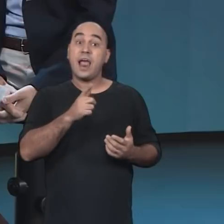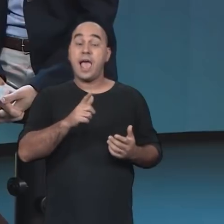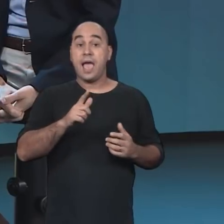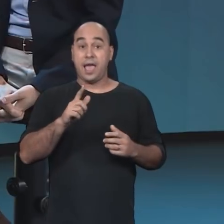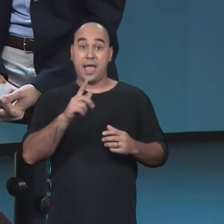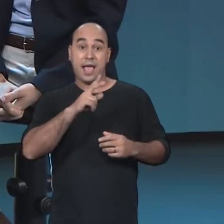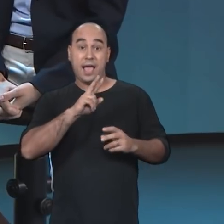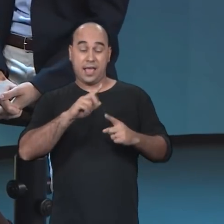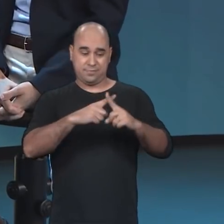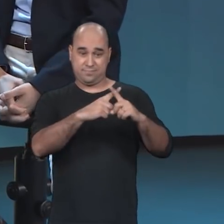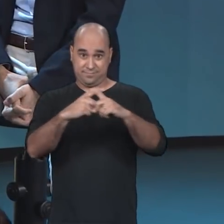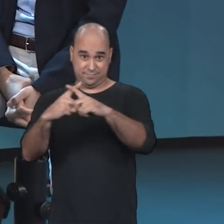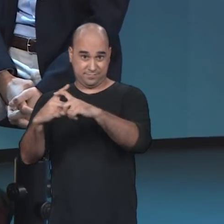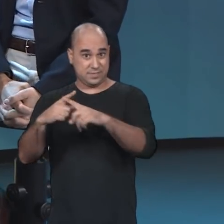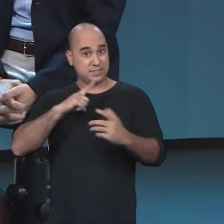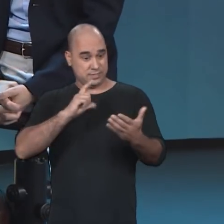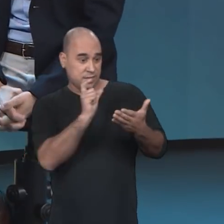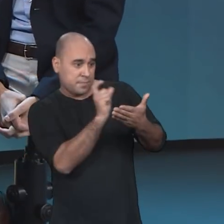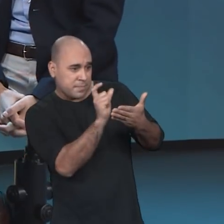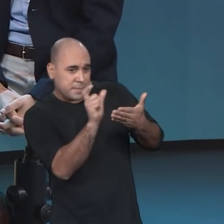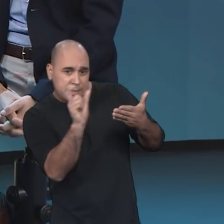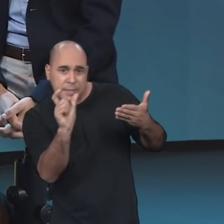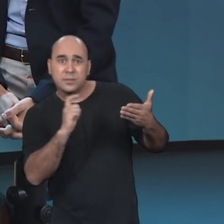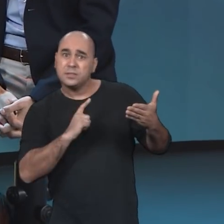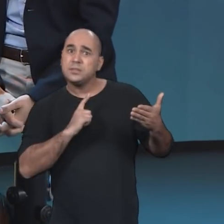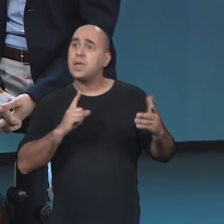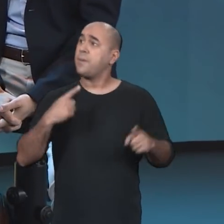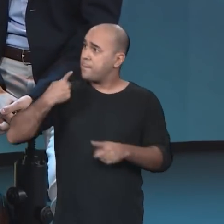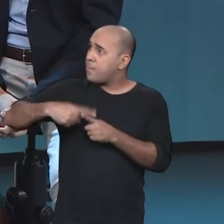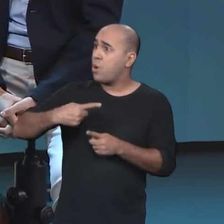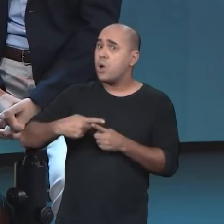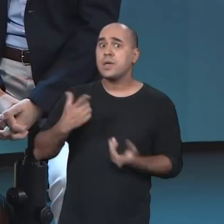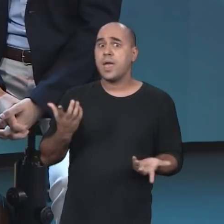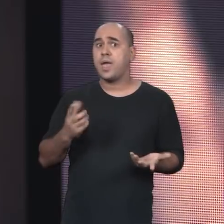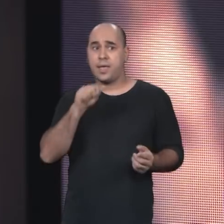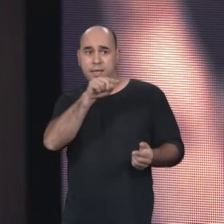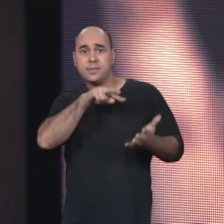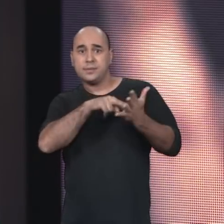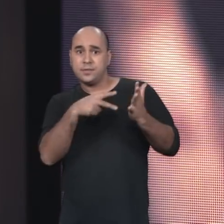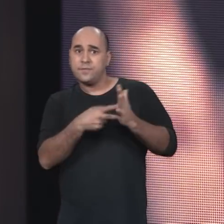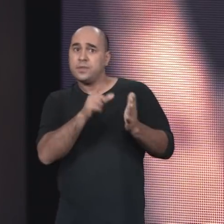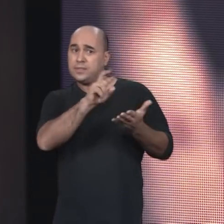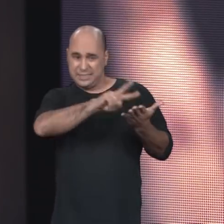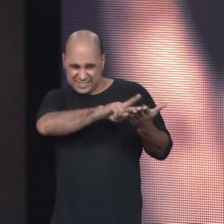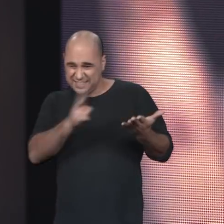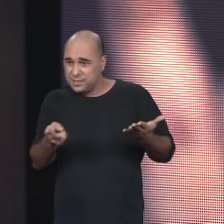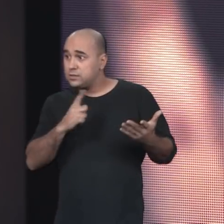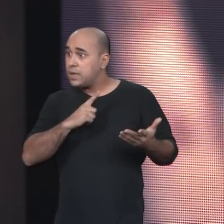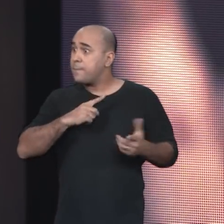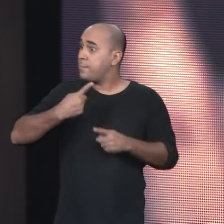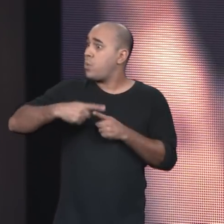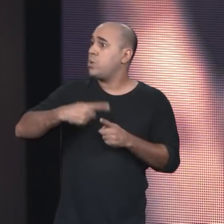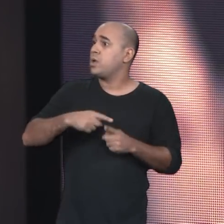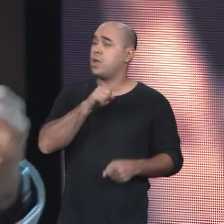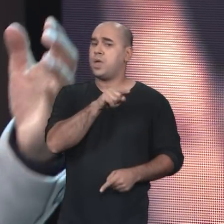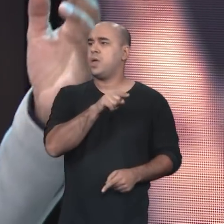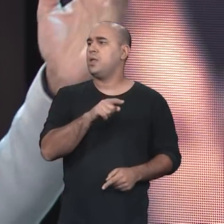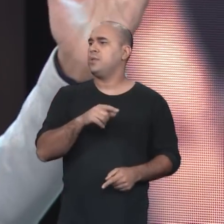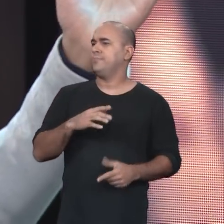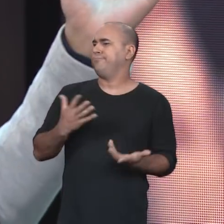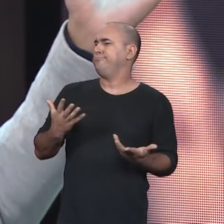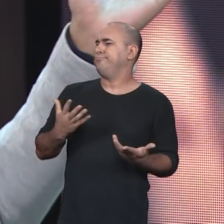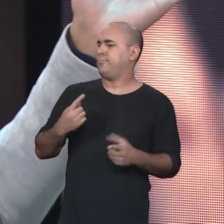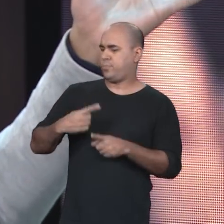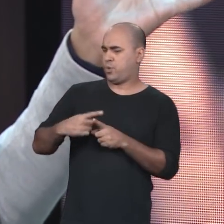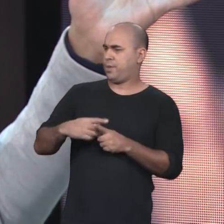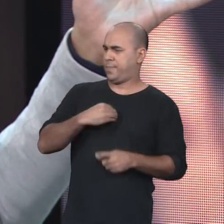lama sabachthani, esse lama em aramaico é porquê de pergunta, lama. E Jesus não falou com voz de